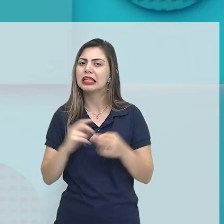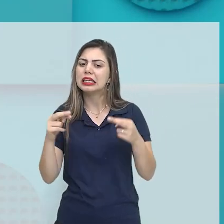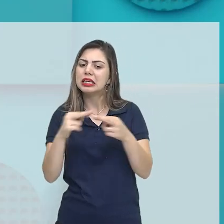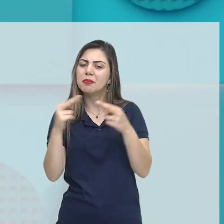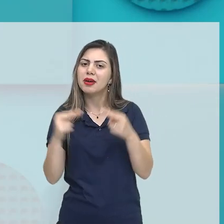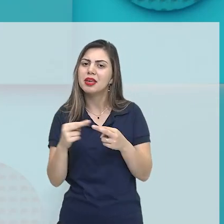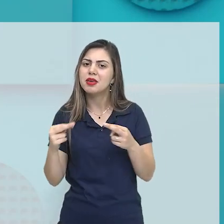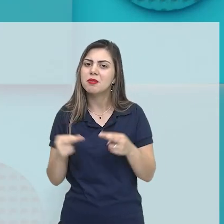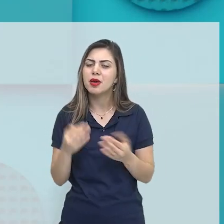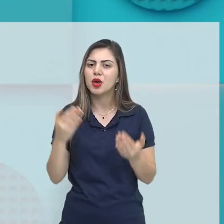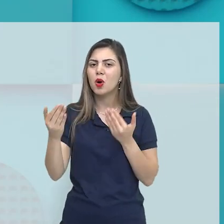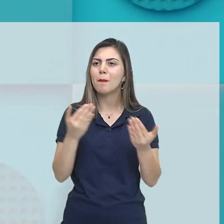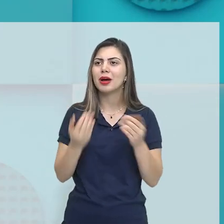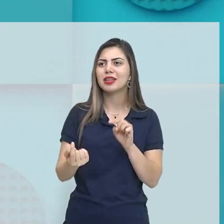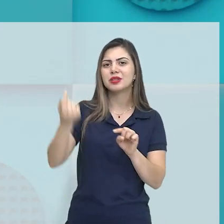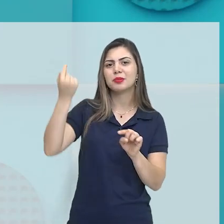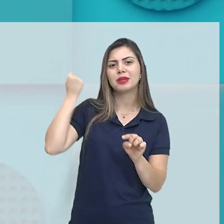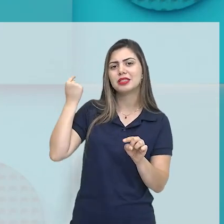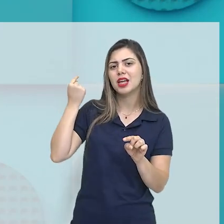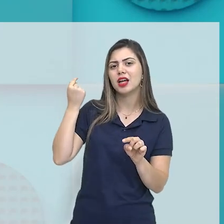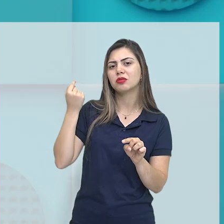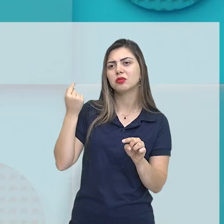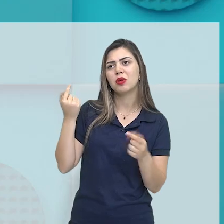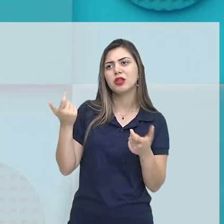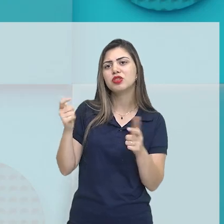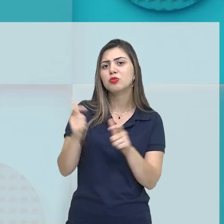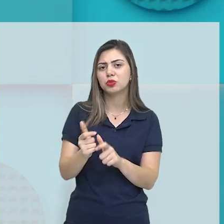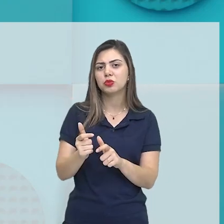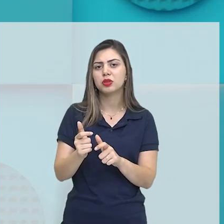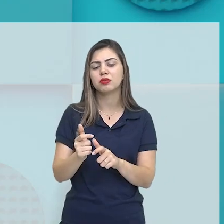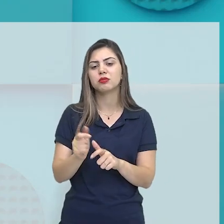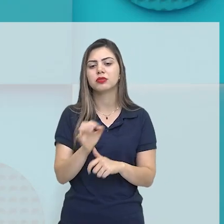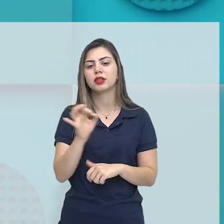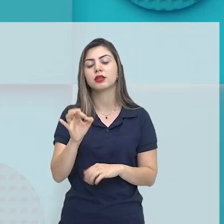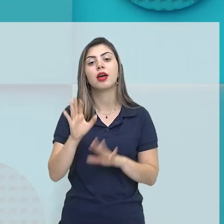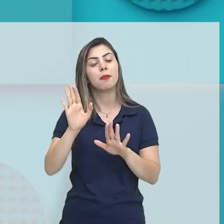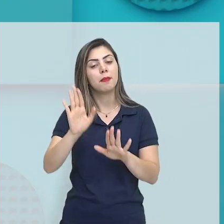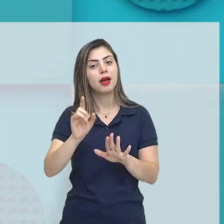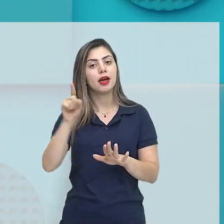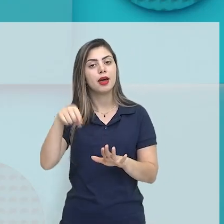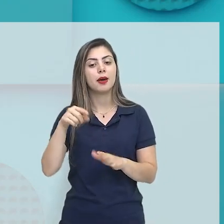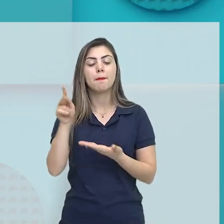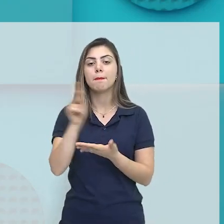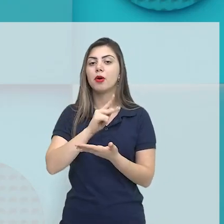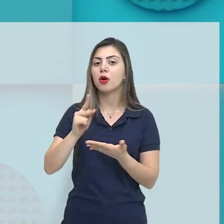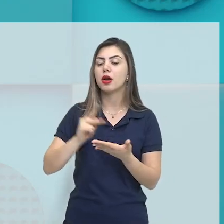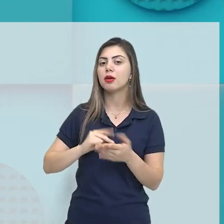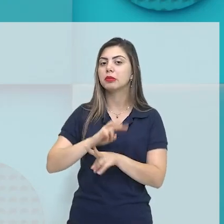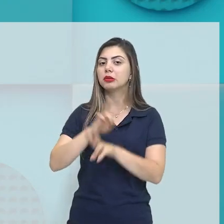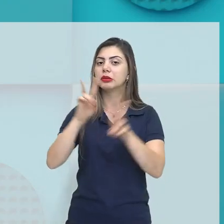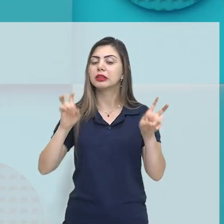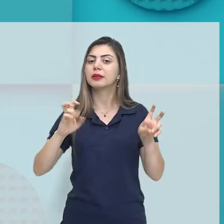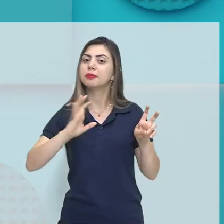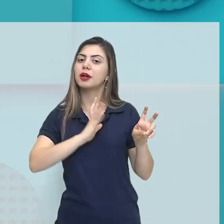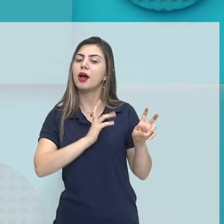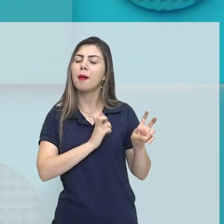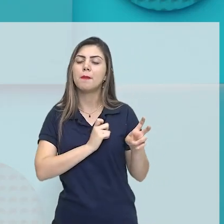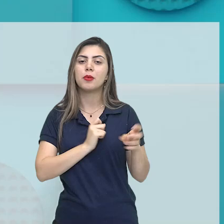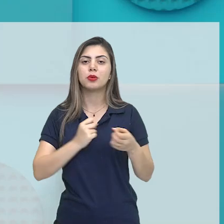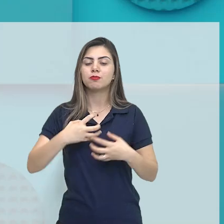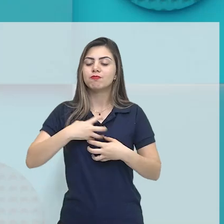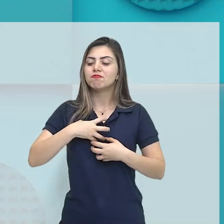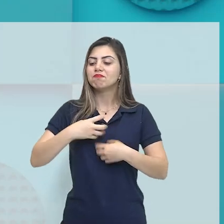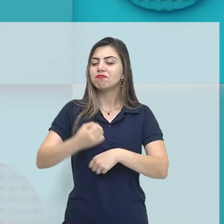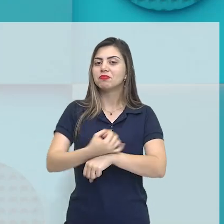rima como os poemas de antigamente, tá bom? São poemas que falam de amor, falam de